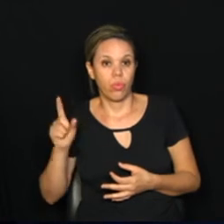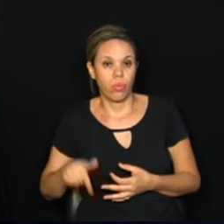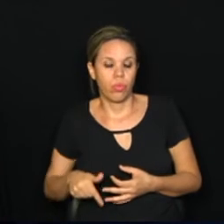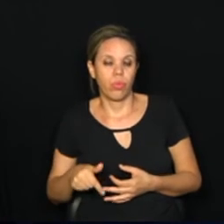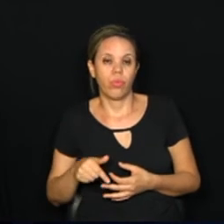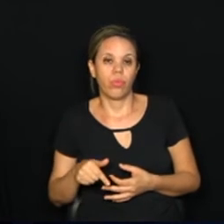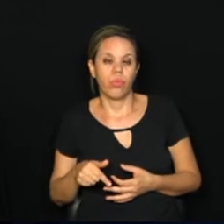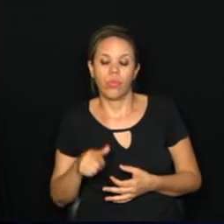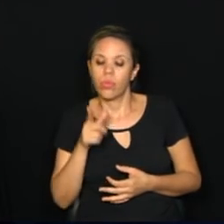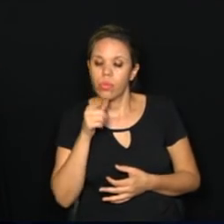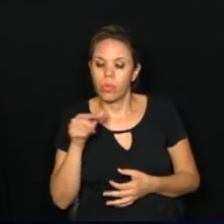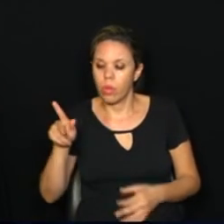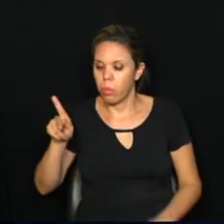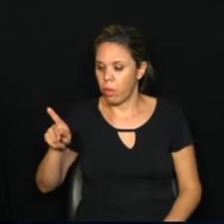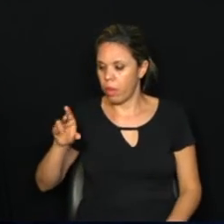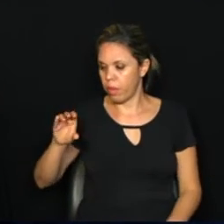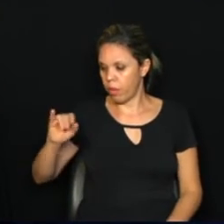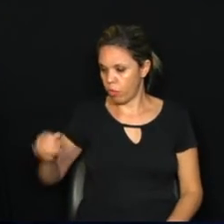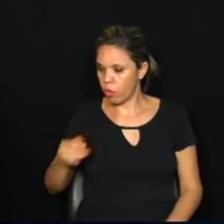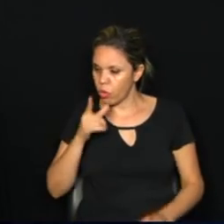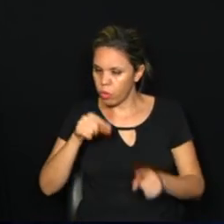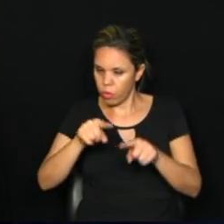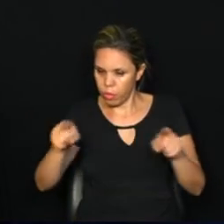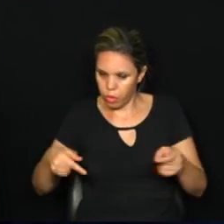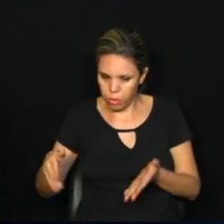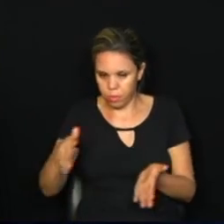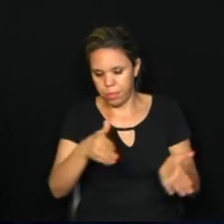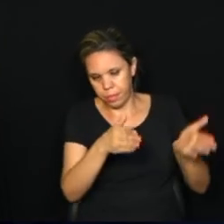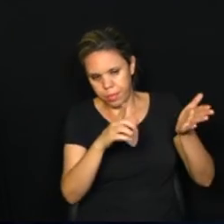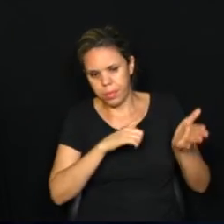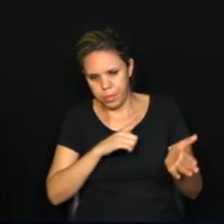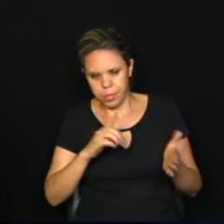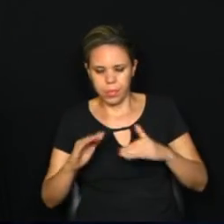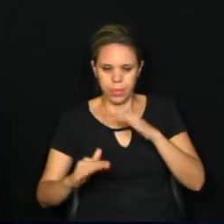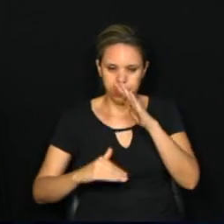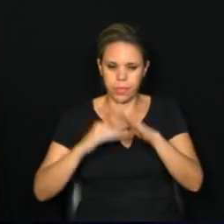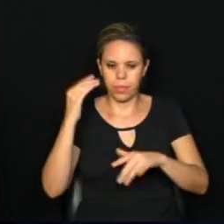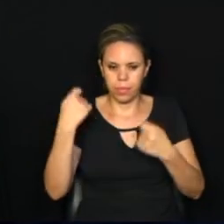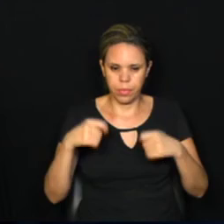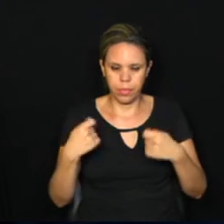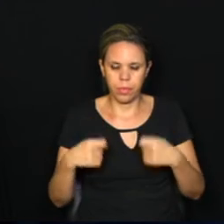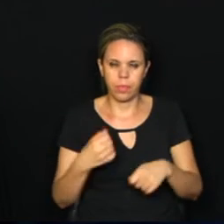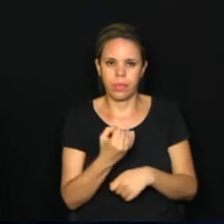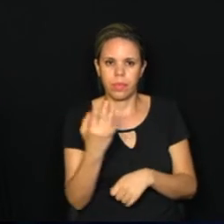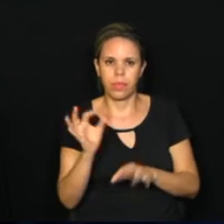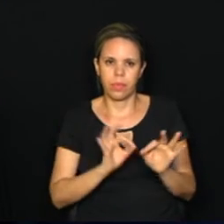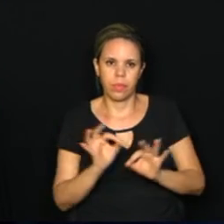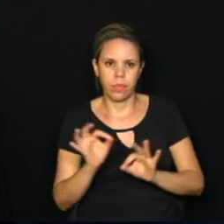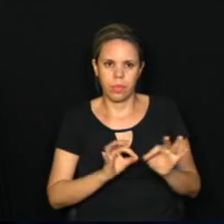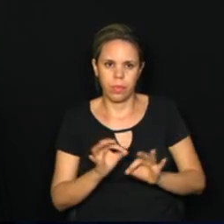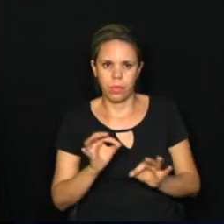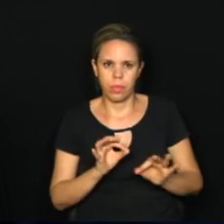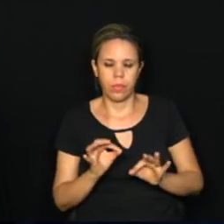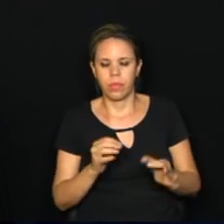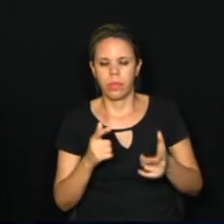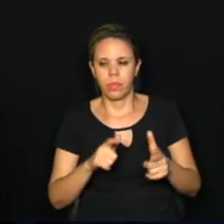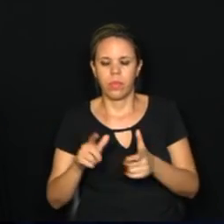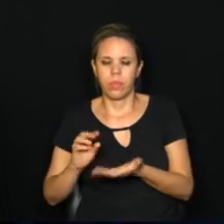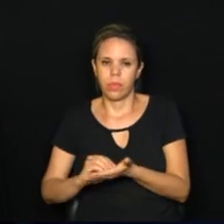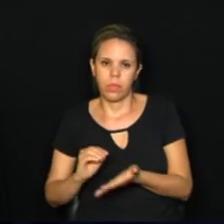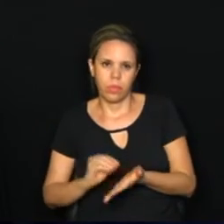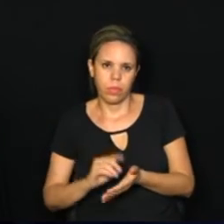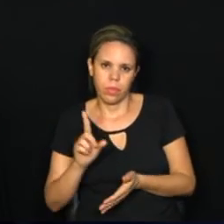bacias PCJ, ela tem uma demanda superior à capacidade, né, de regularização das vazões, né? É